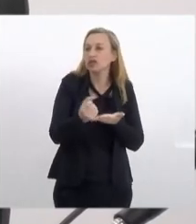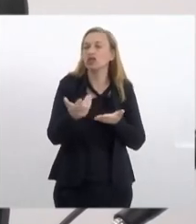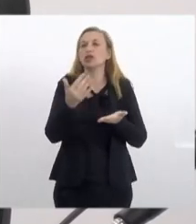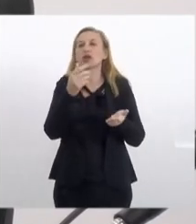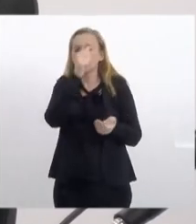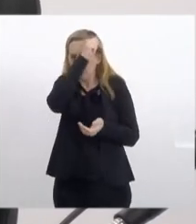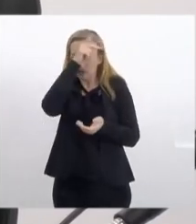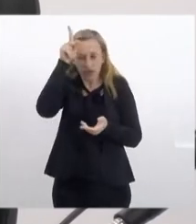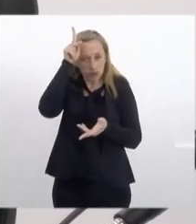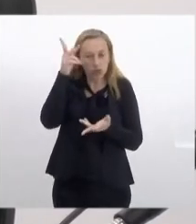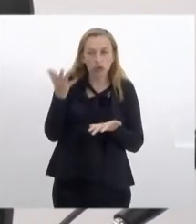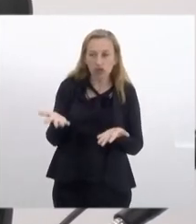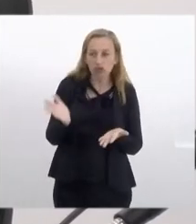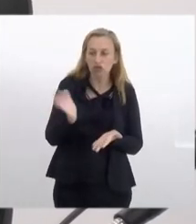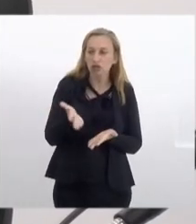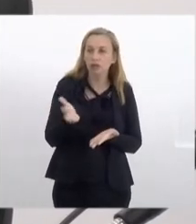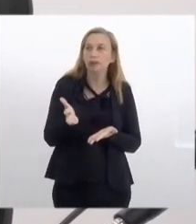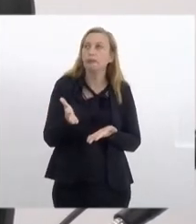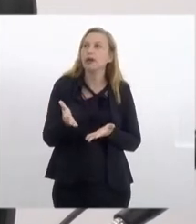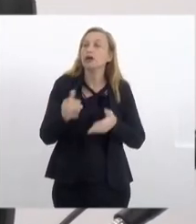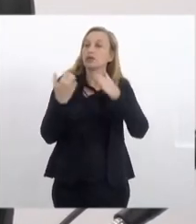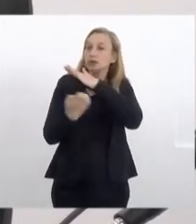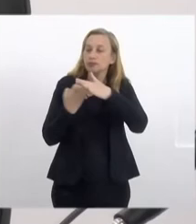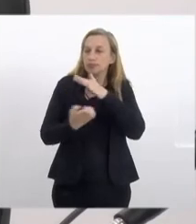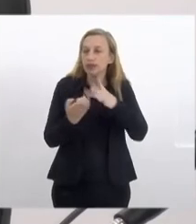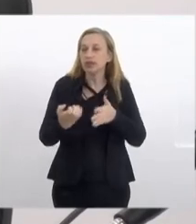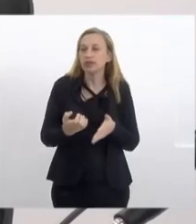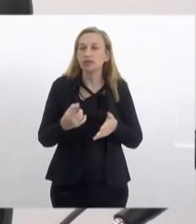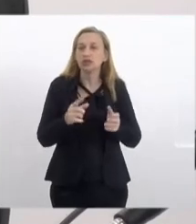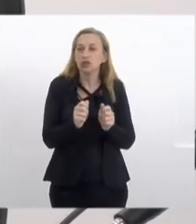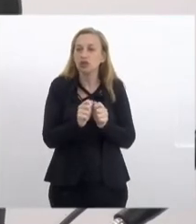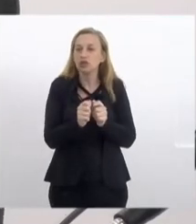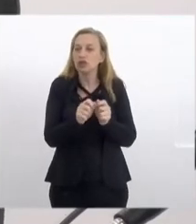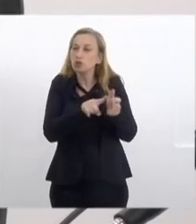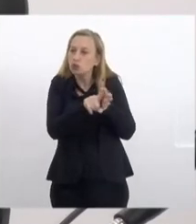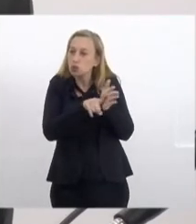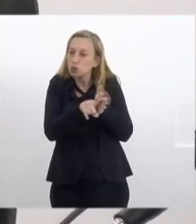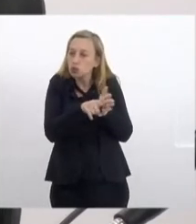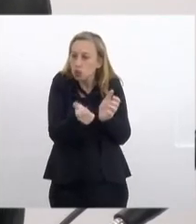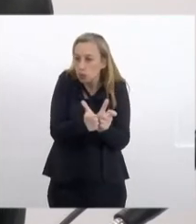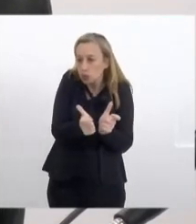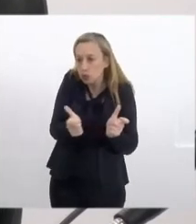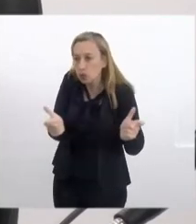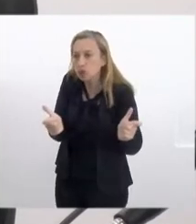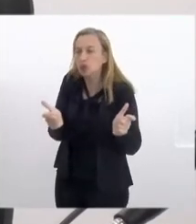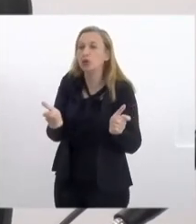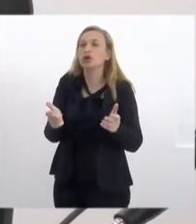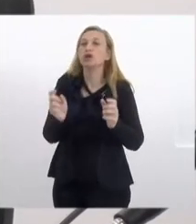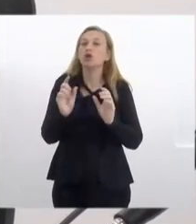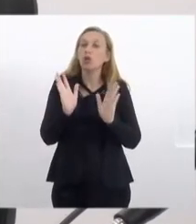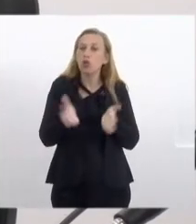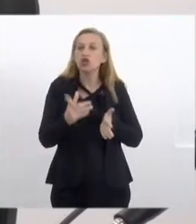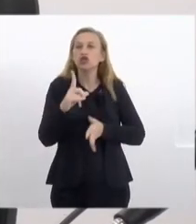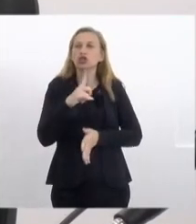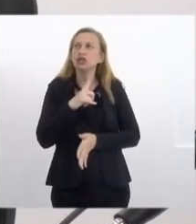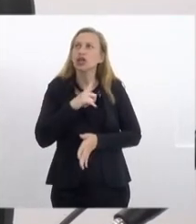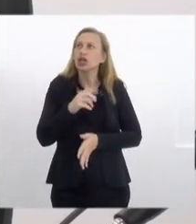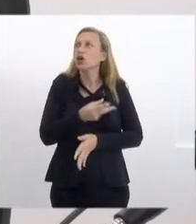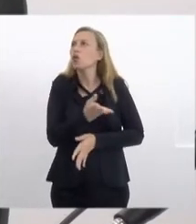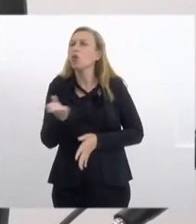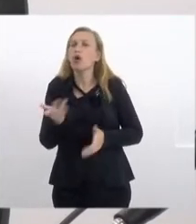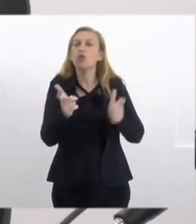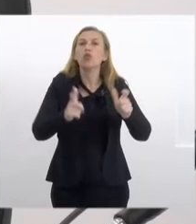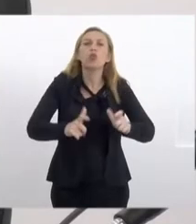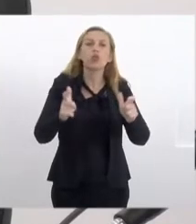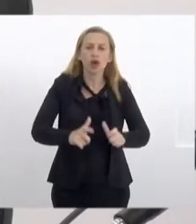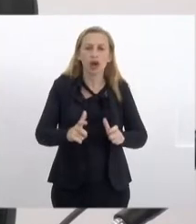gestão anterior contratou uma empresa, consultoria, que fez um amplo diagnóstico muito minucioso, onde a gente tem hoje quais são os